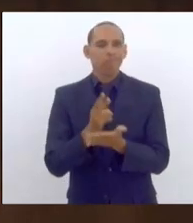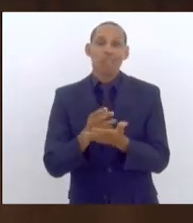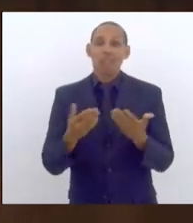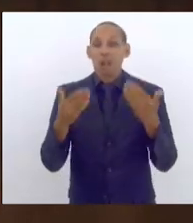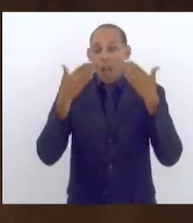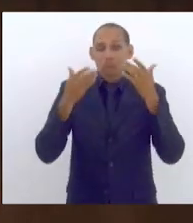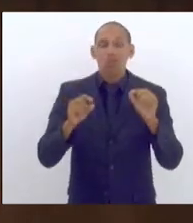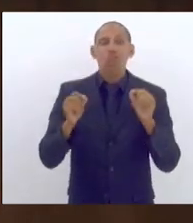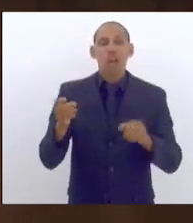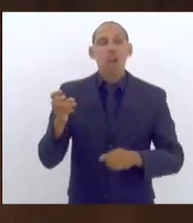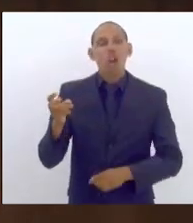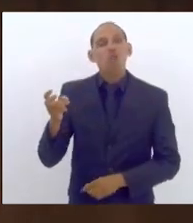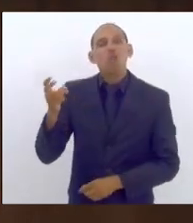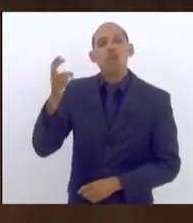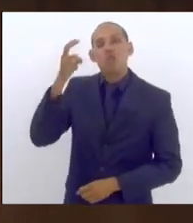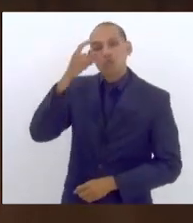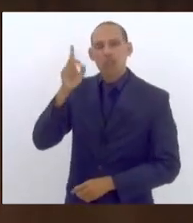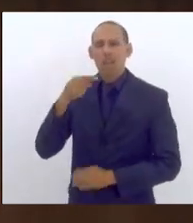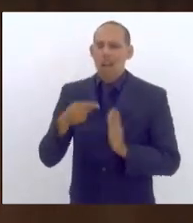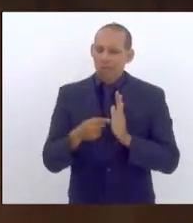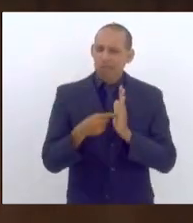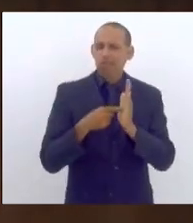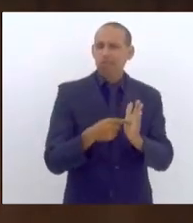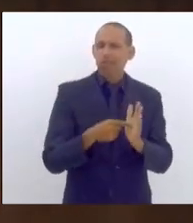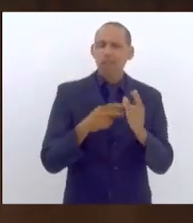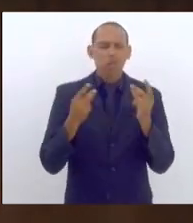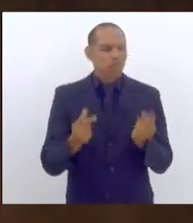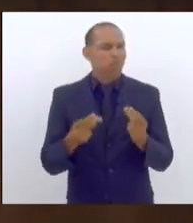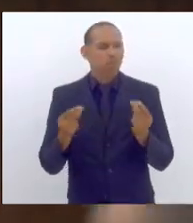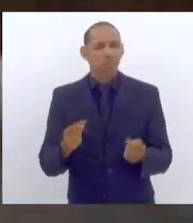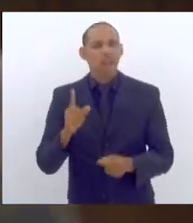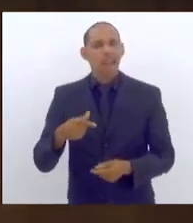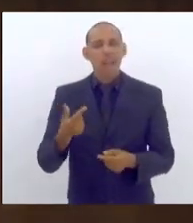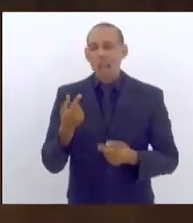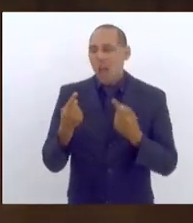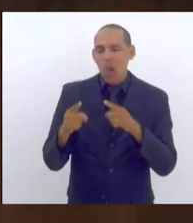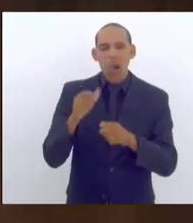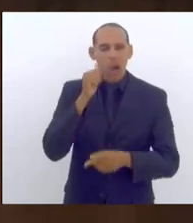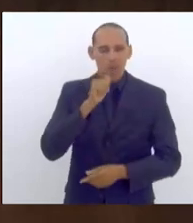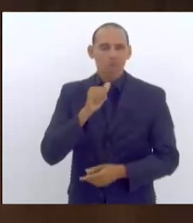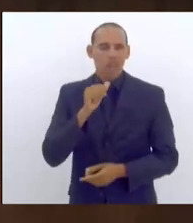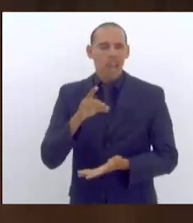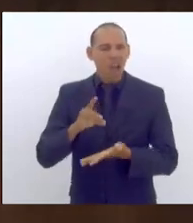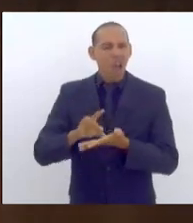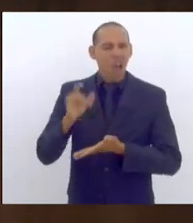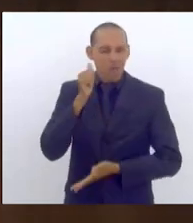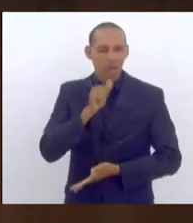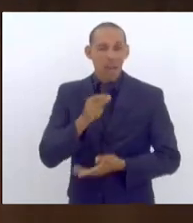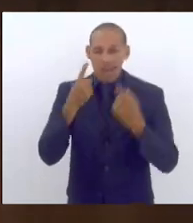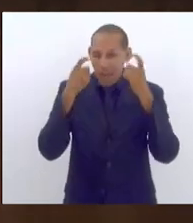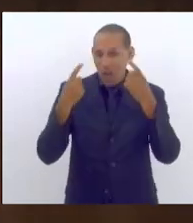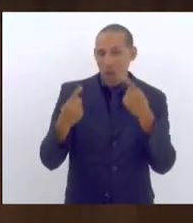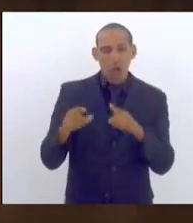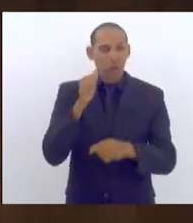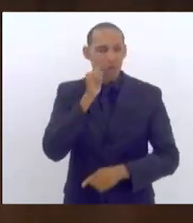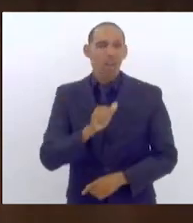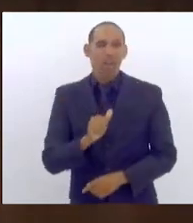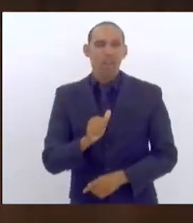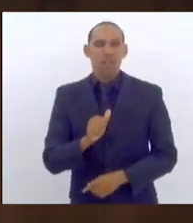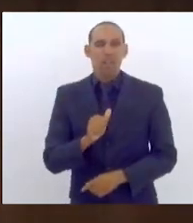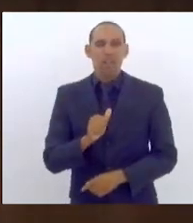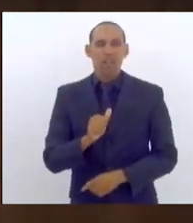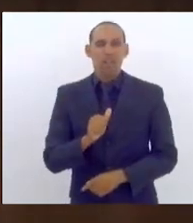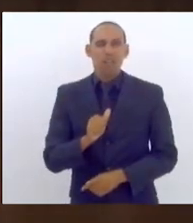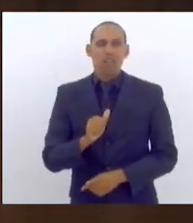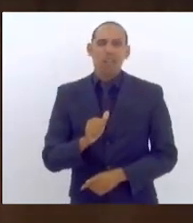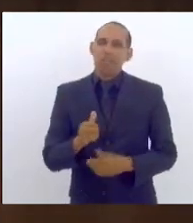uma cultura que nós temos denunciado há muito tempo, que é uma cultura misógina, que é uma cultura da violência contra a mulher, que é,